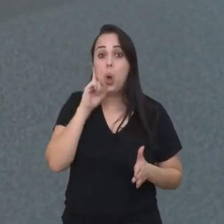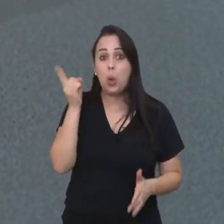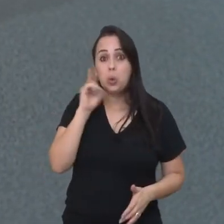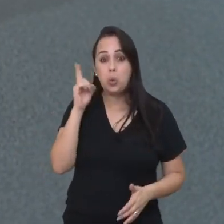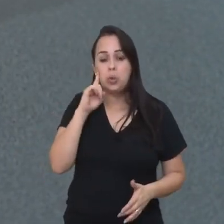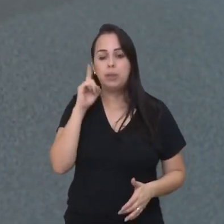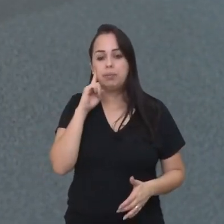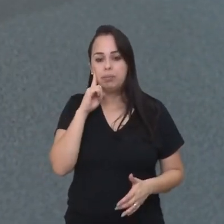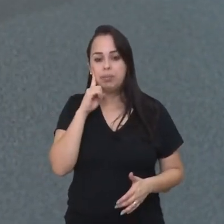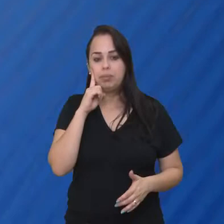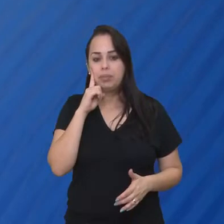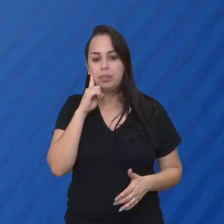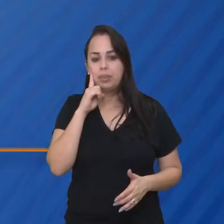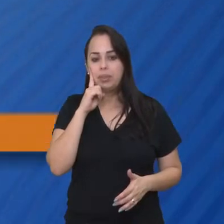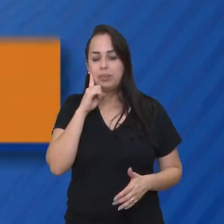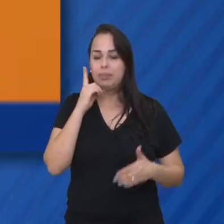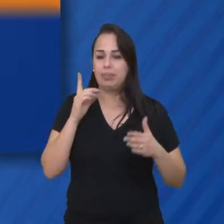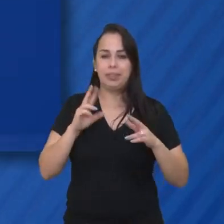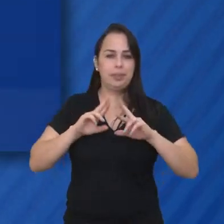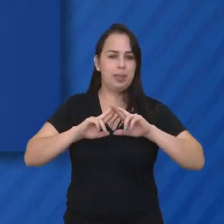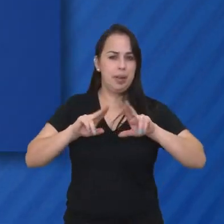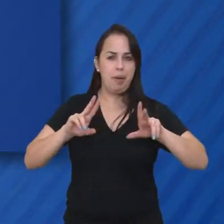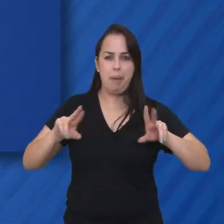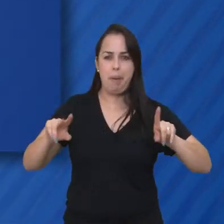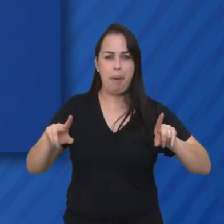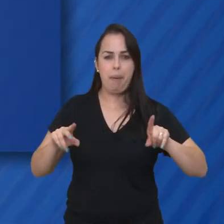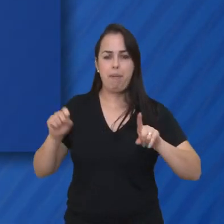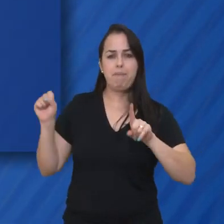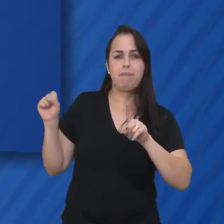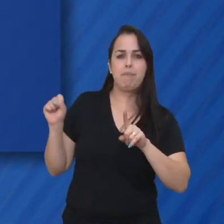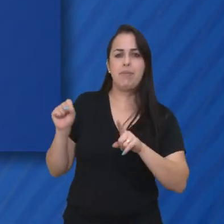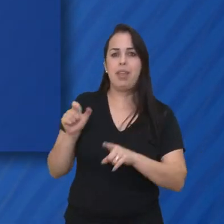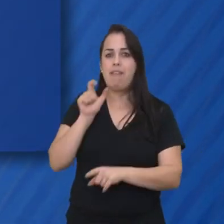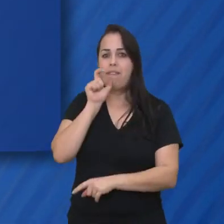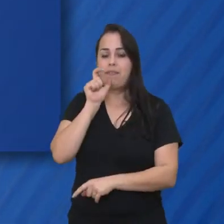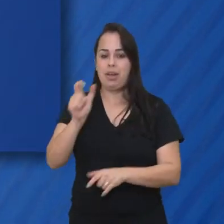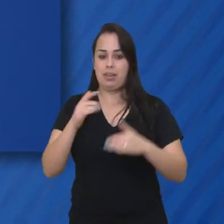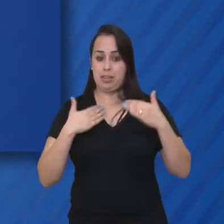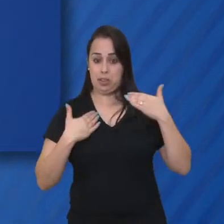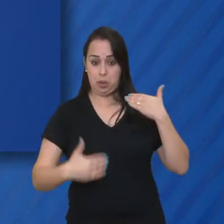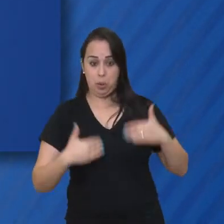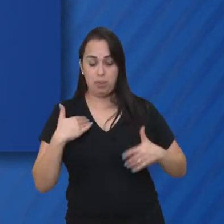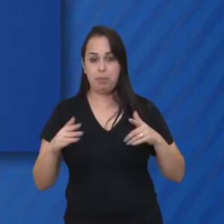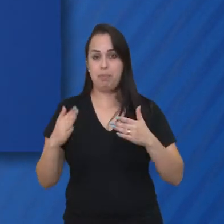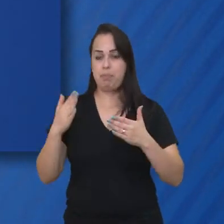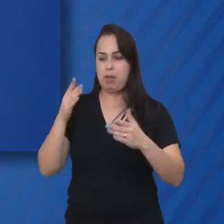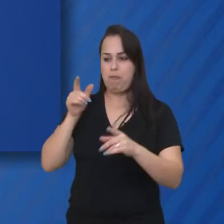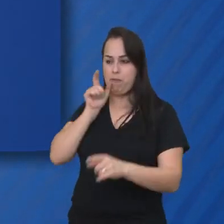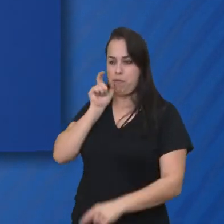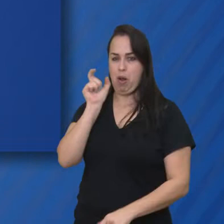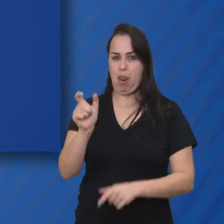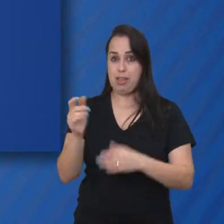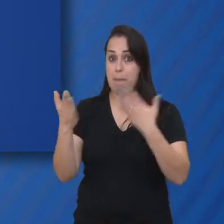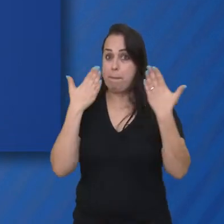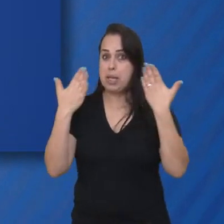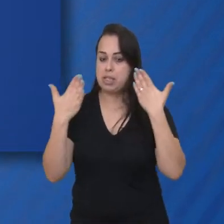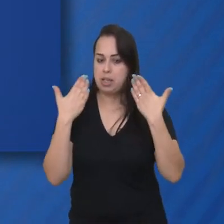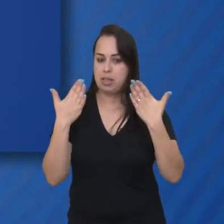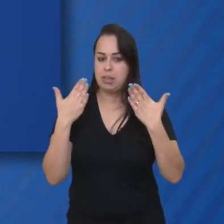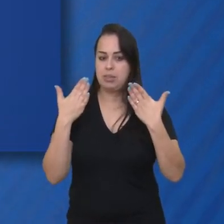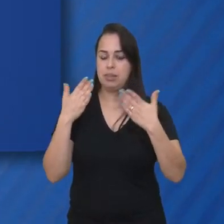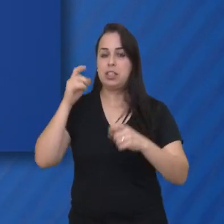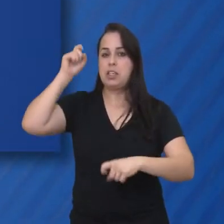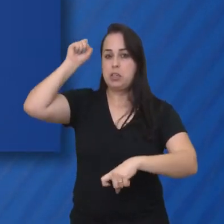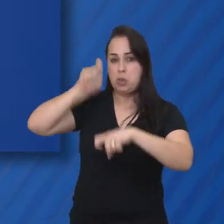os idosos por dia. E os abusos podem vir de diversas formas: violência física, violência